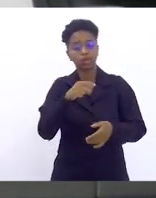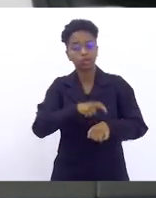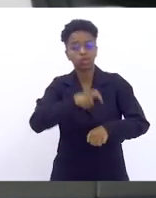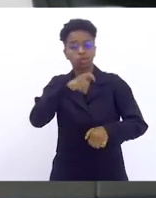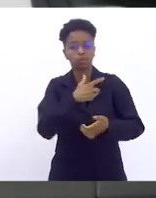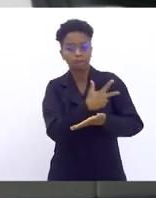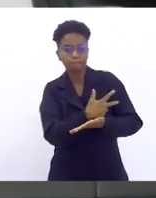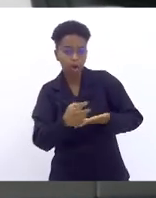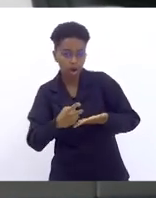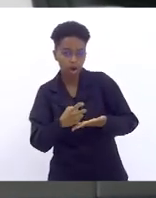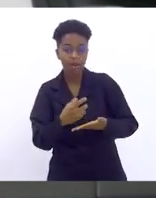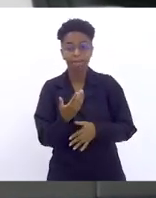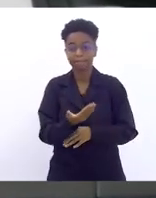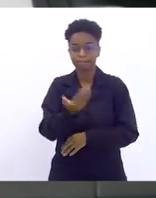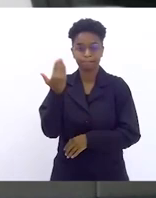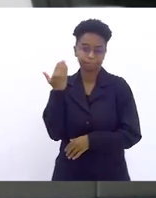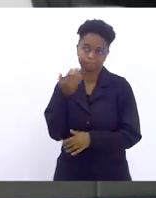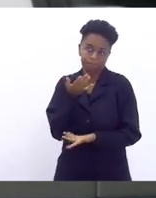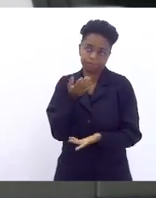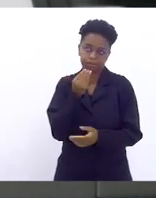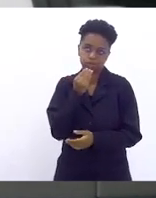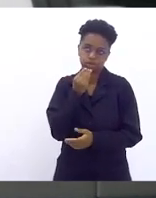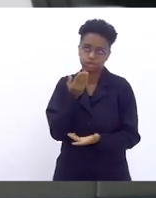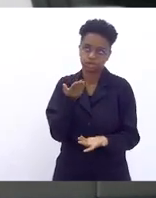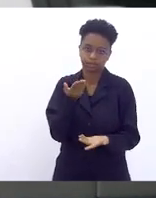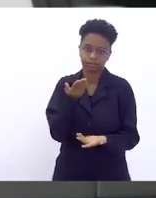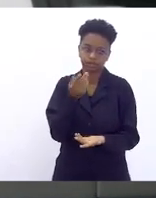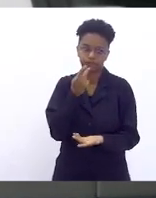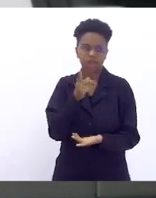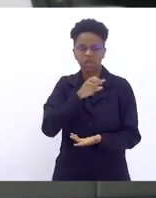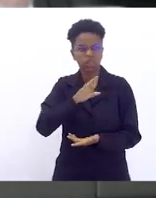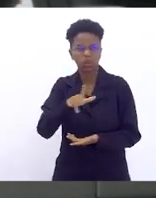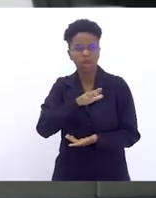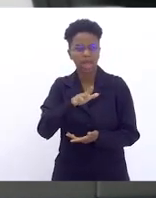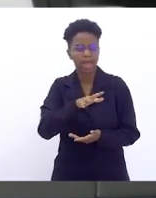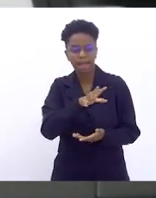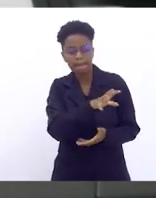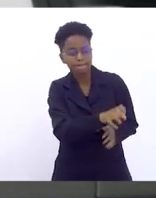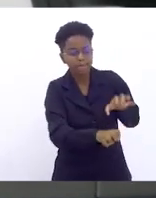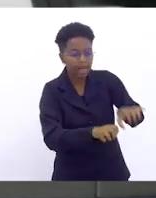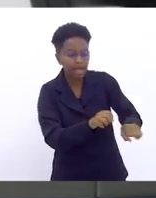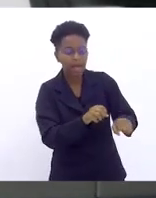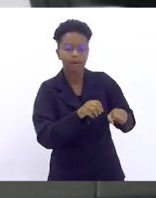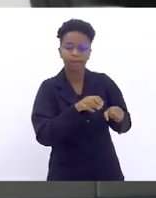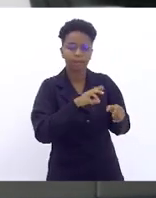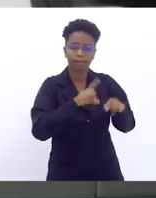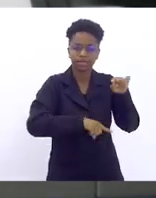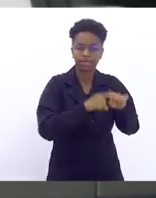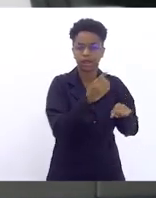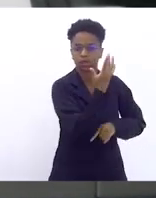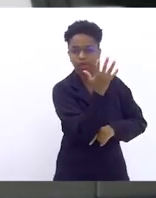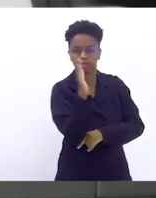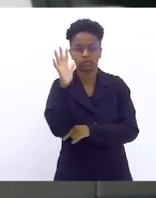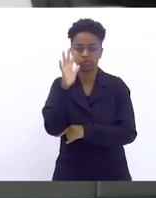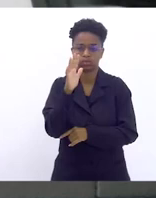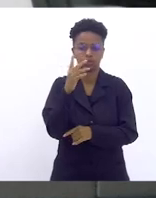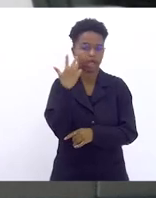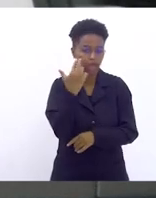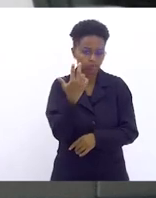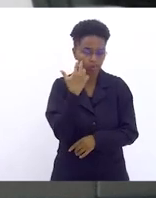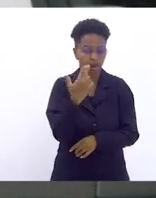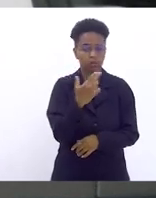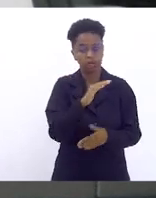era considerado não custo para ir lá extrair mas o custo desse recurso natural retirado